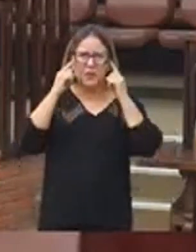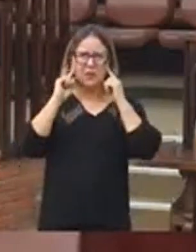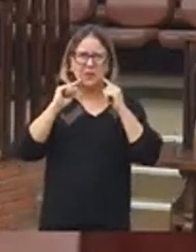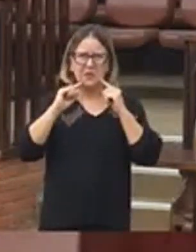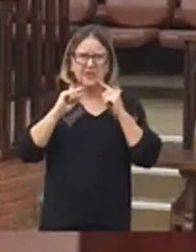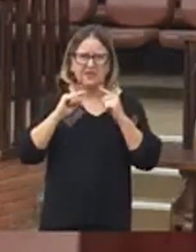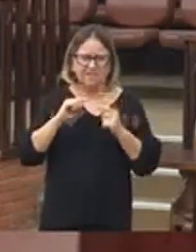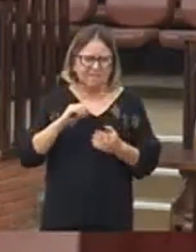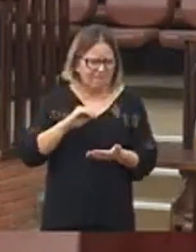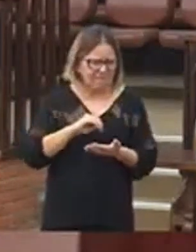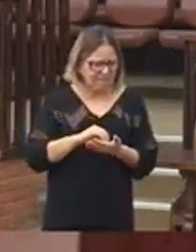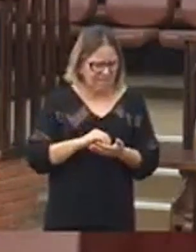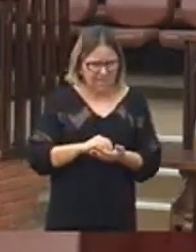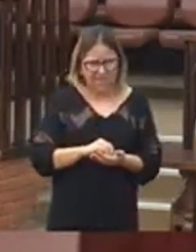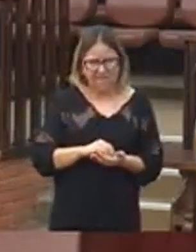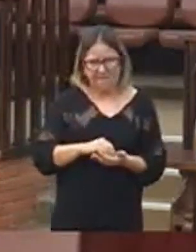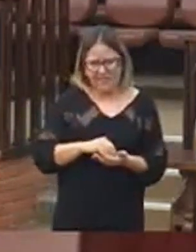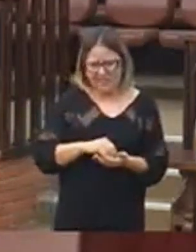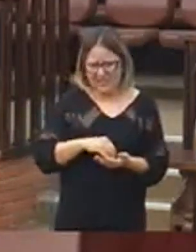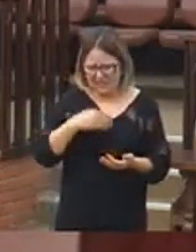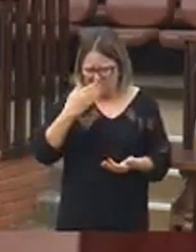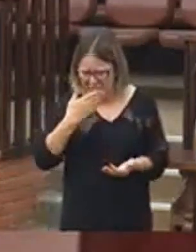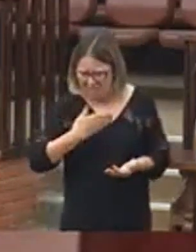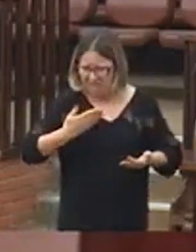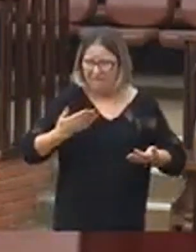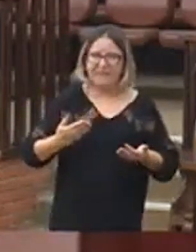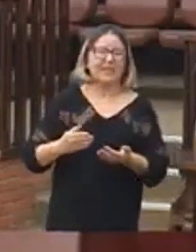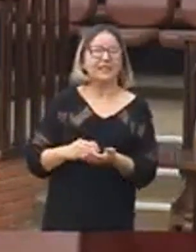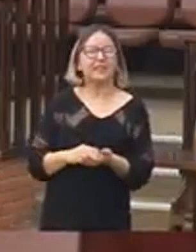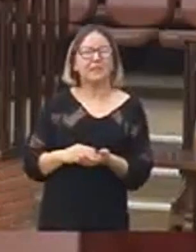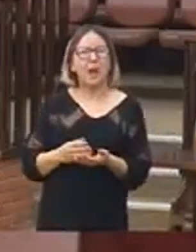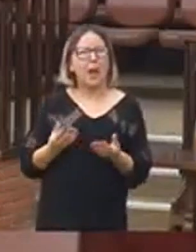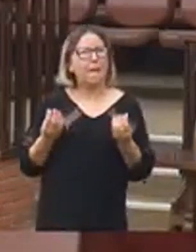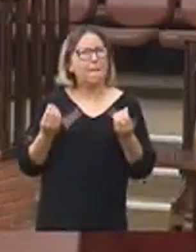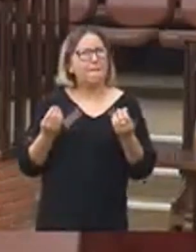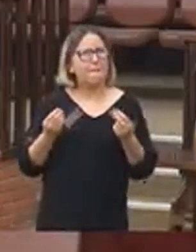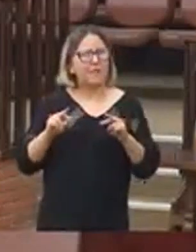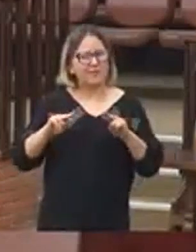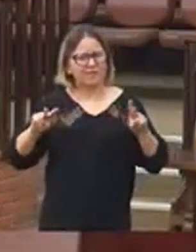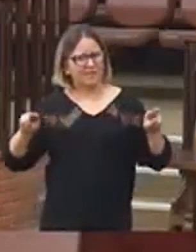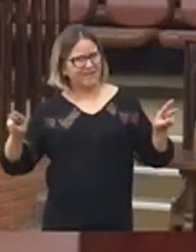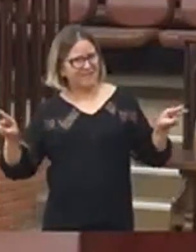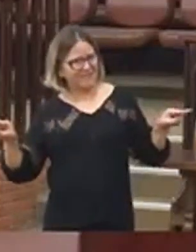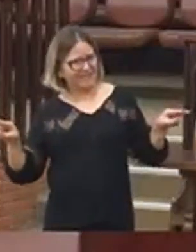aí você pode ter um bocado de choro.